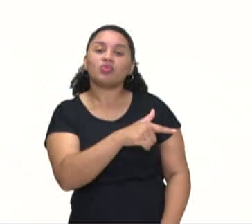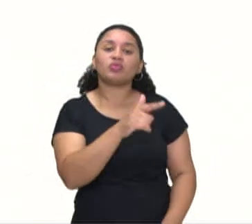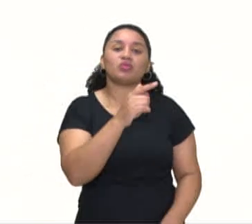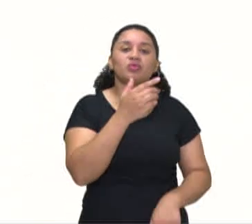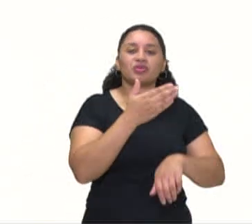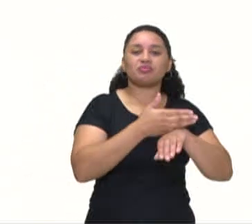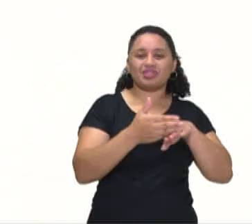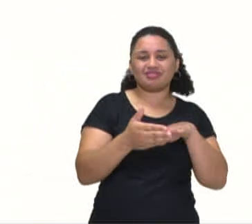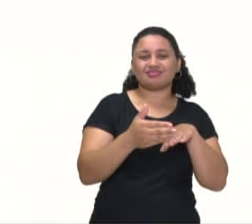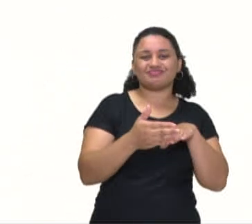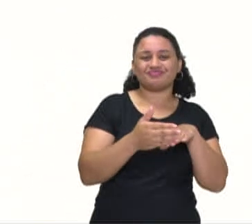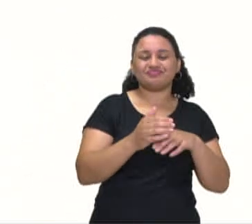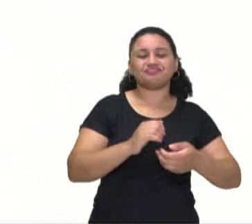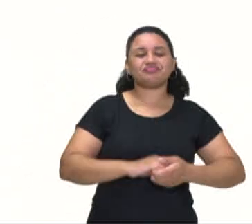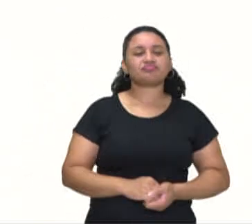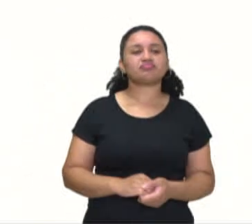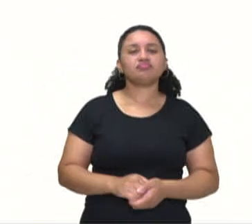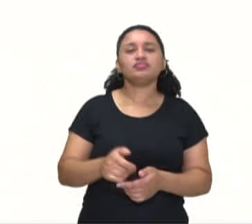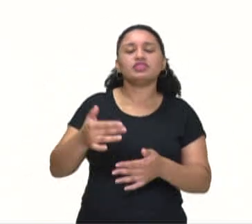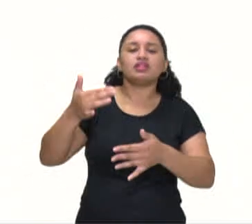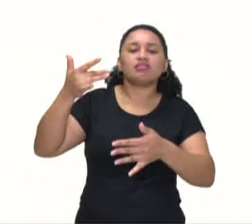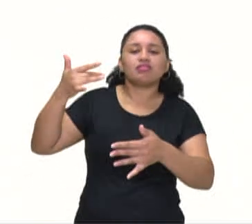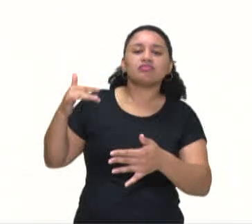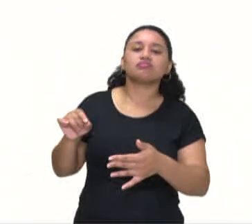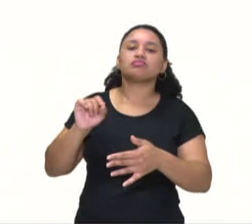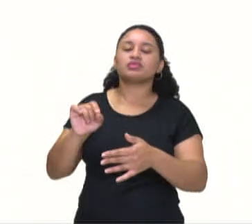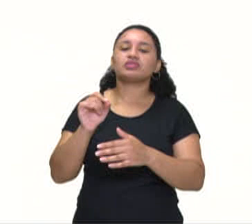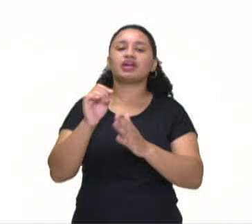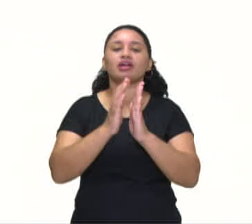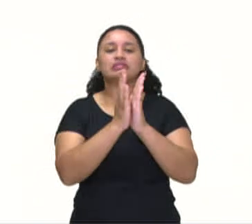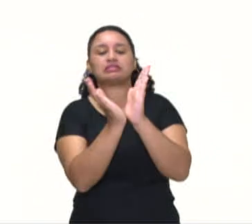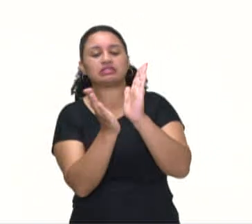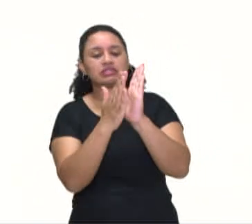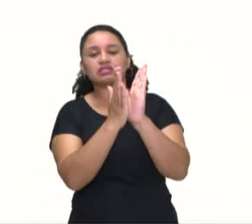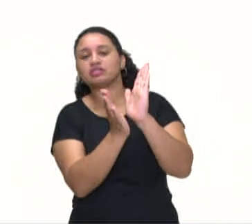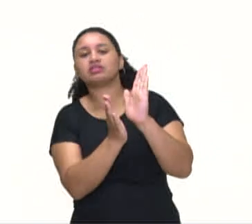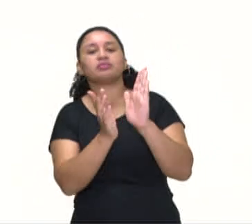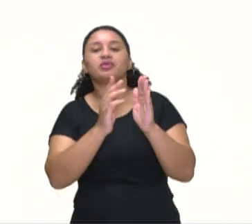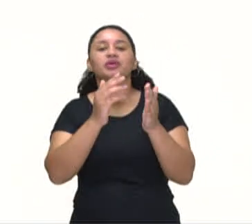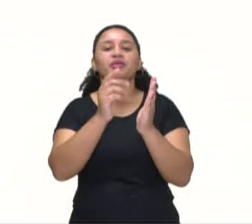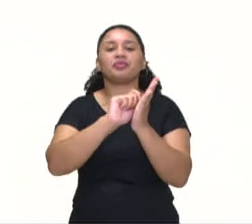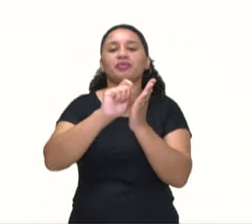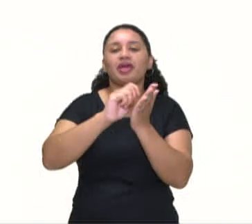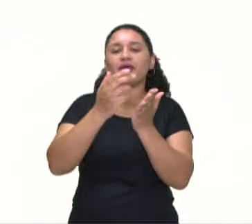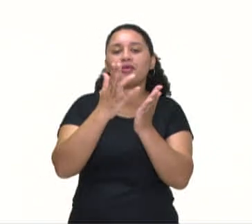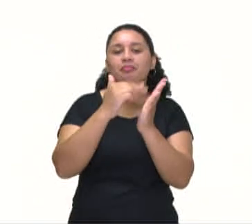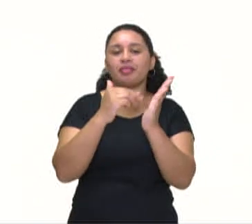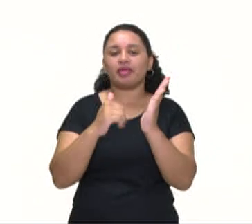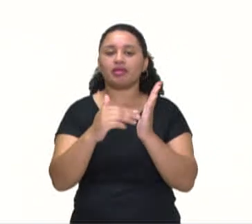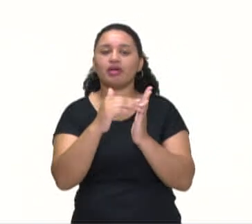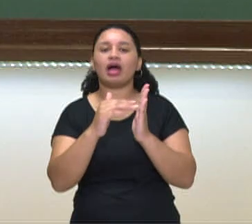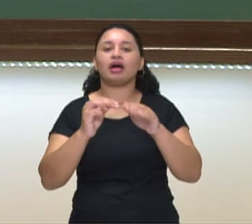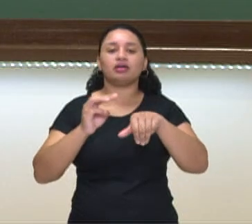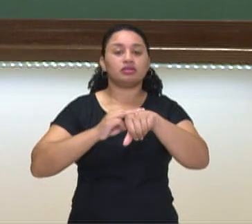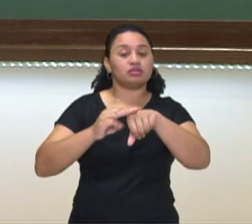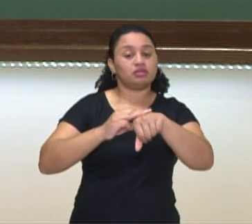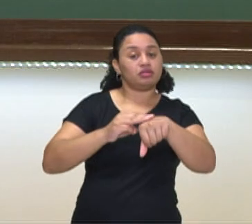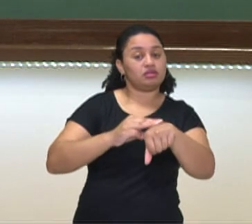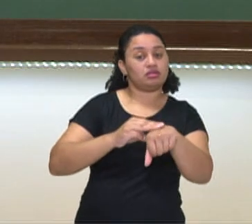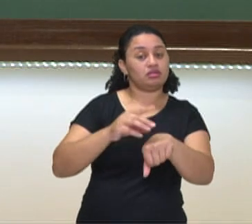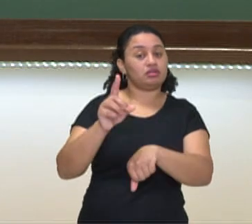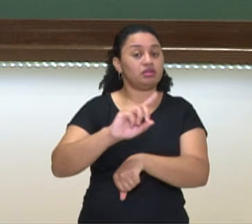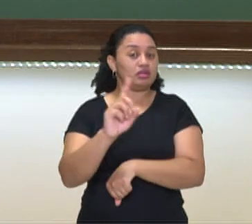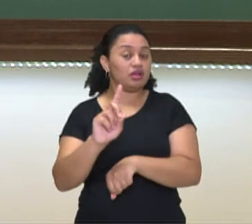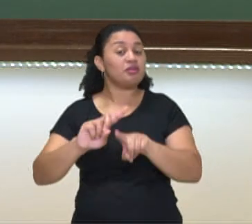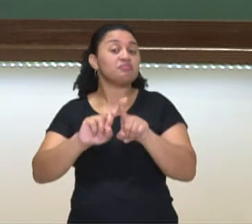os impressionistas, as sombras não são pintadas de marrom, e sim de azul. Então, eu costumo falar